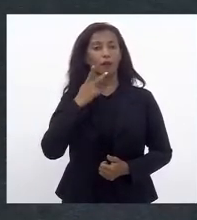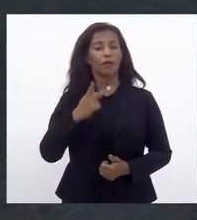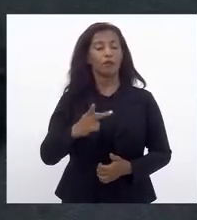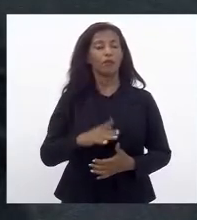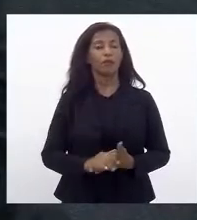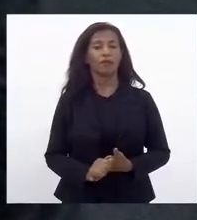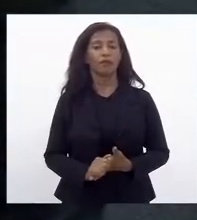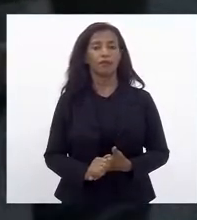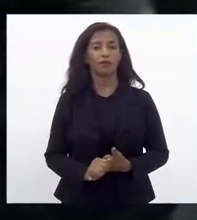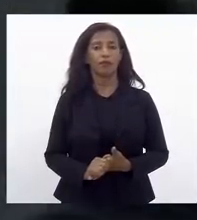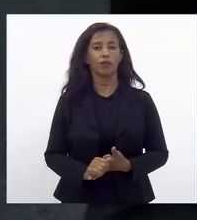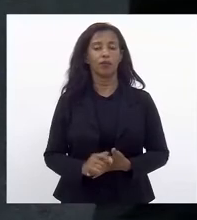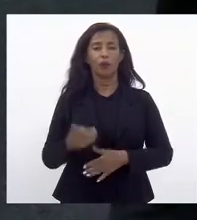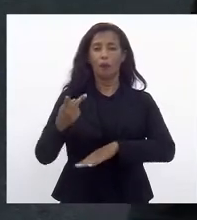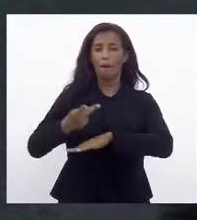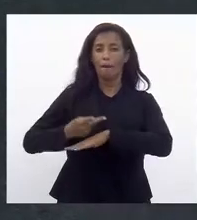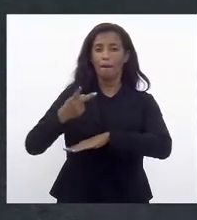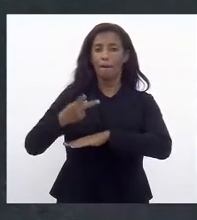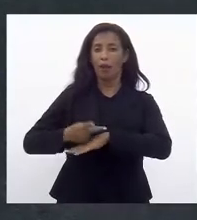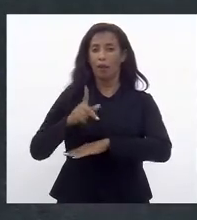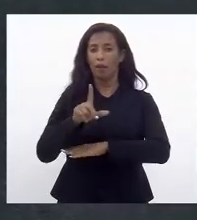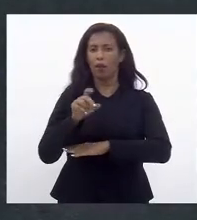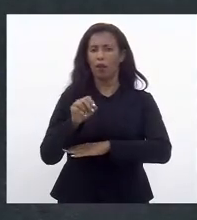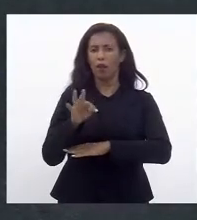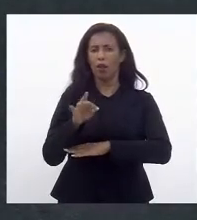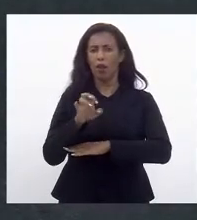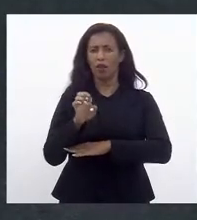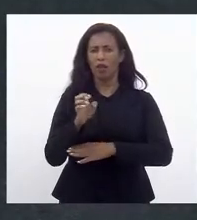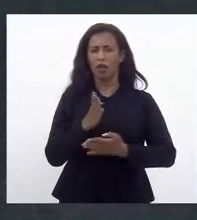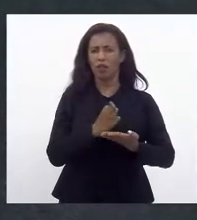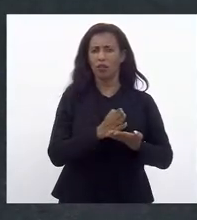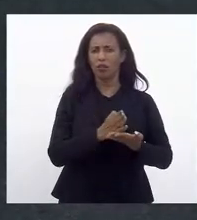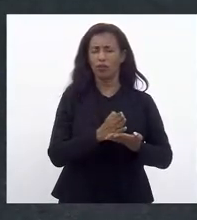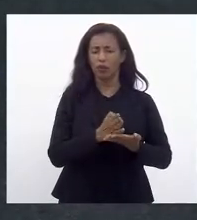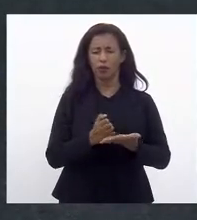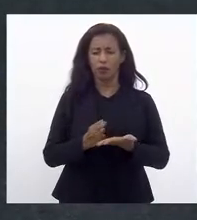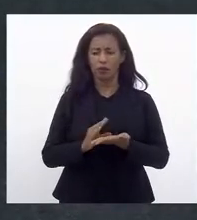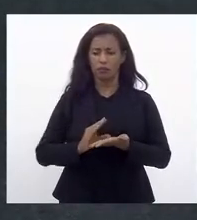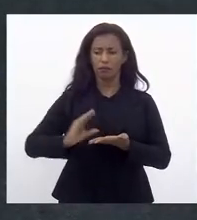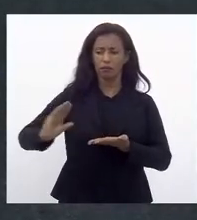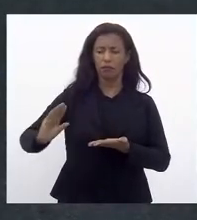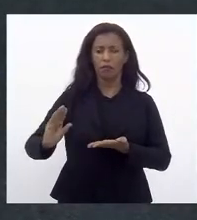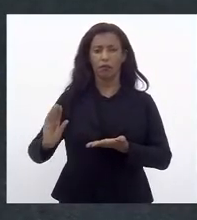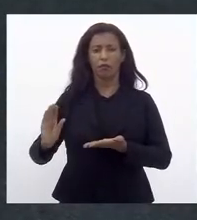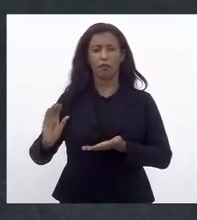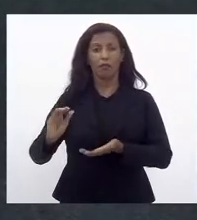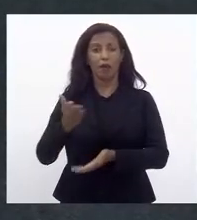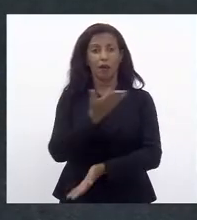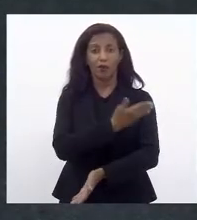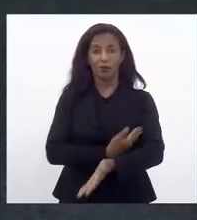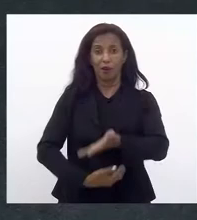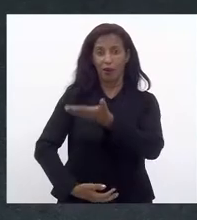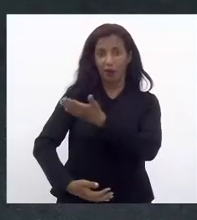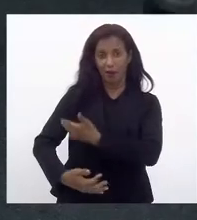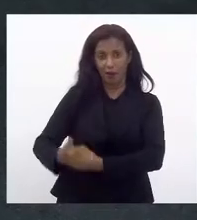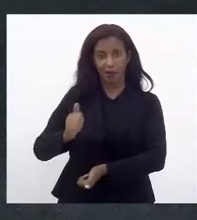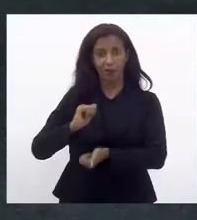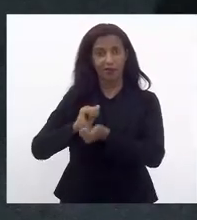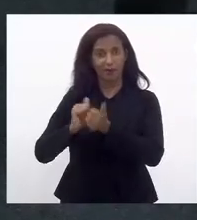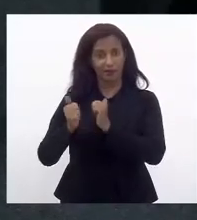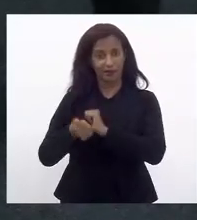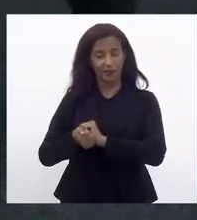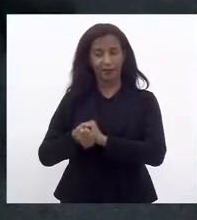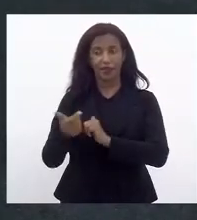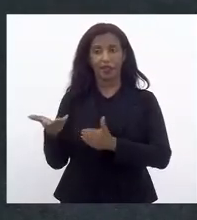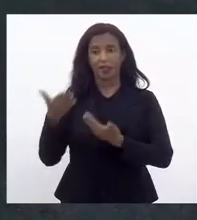questão dos prêmios da Loterj que possam ser direcionados para os atletas paralímpicos. agradecer